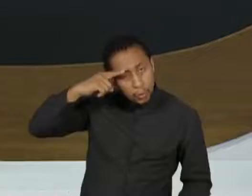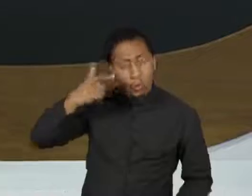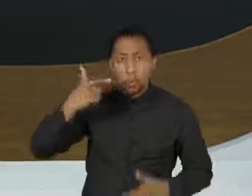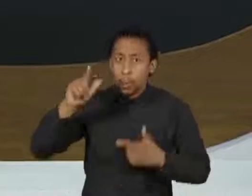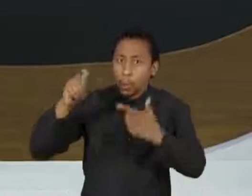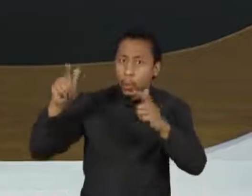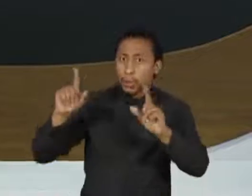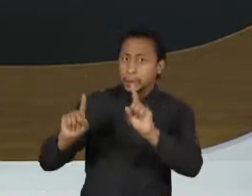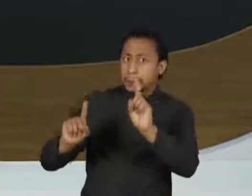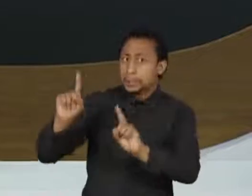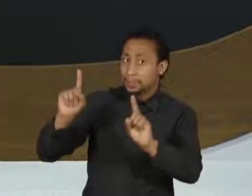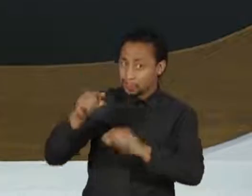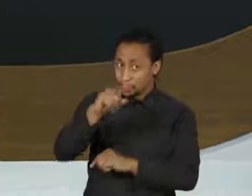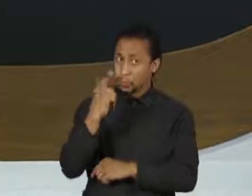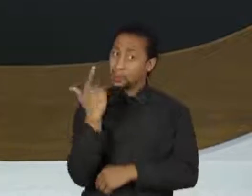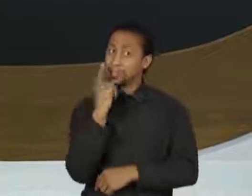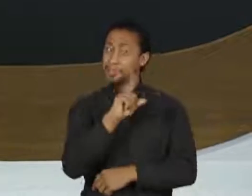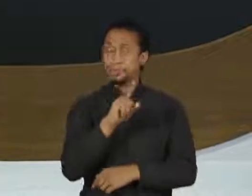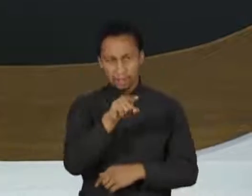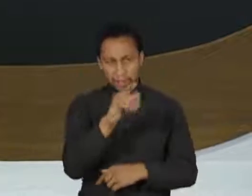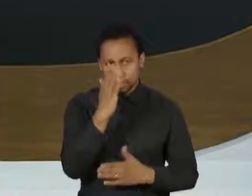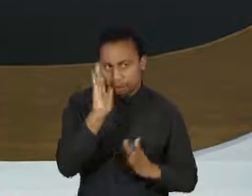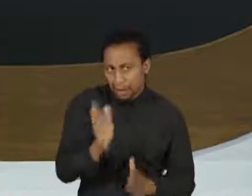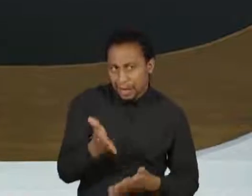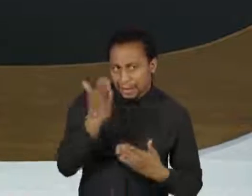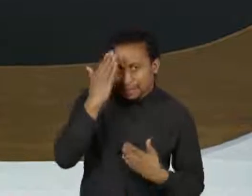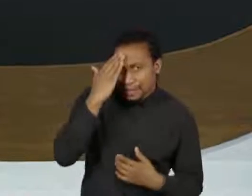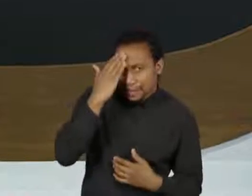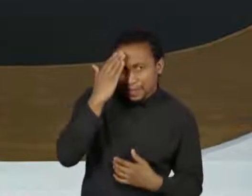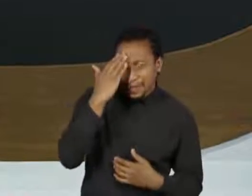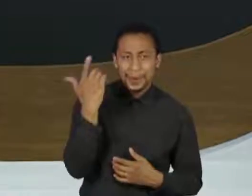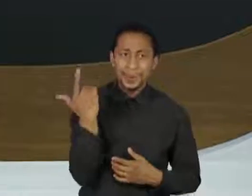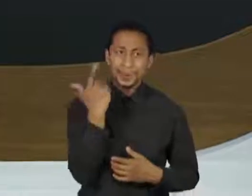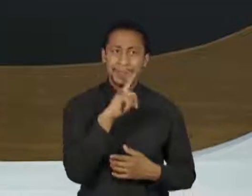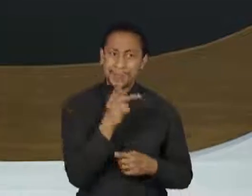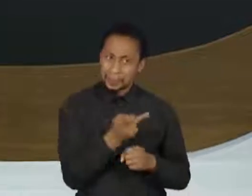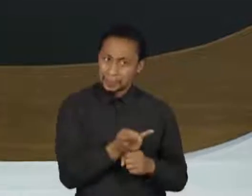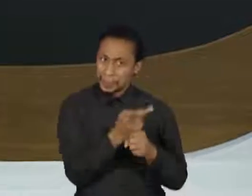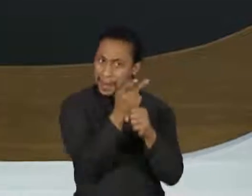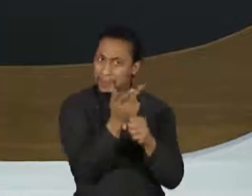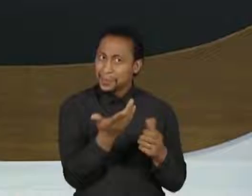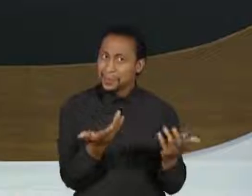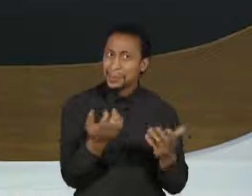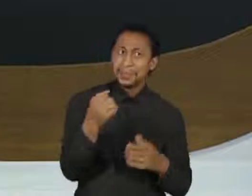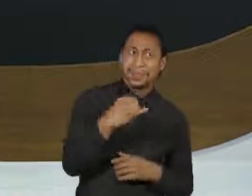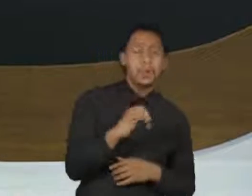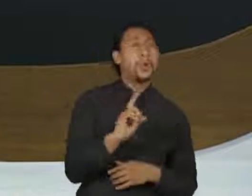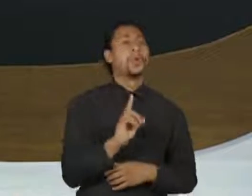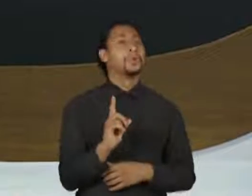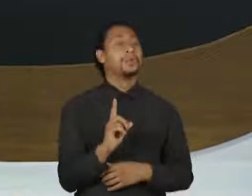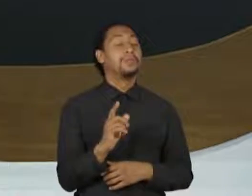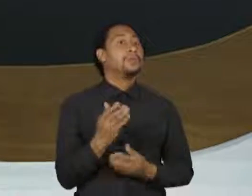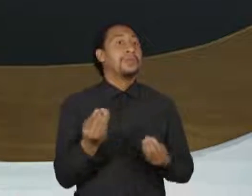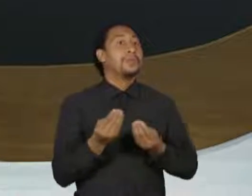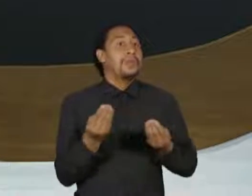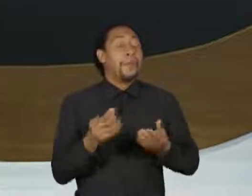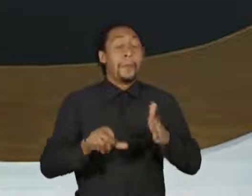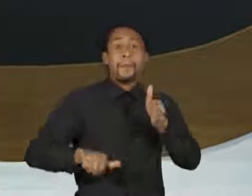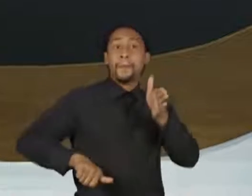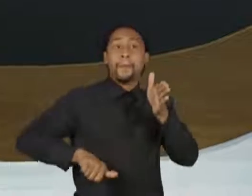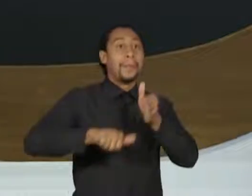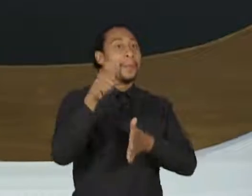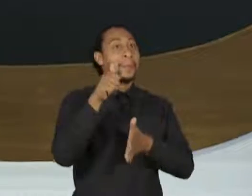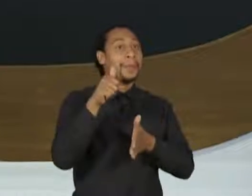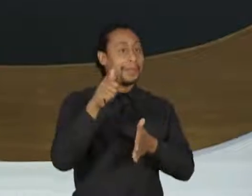Se você esperava de alguma maneira ganhar nessa categoria, você também concorria em outras. Como você recebeu o fato de ser a primeira artista